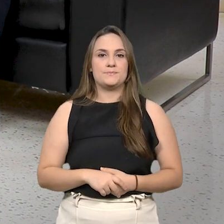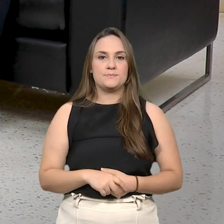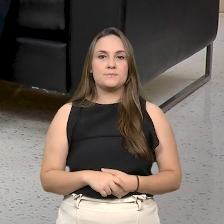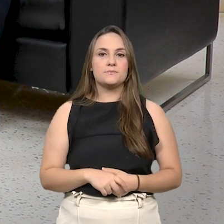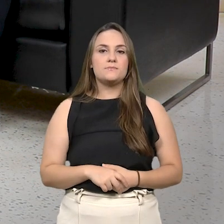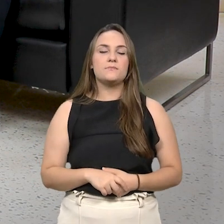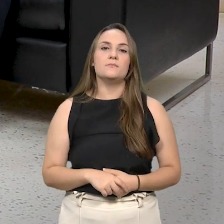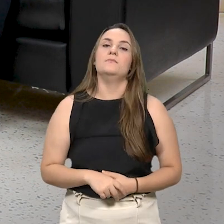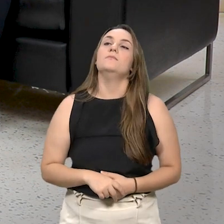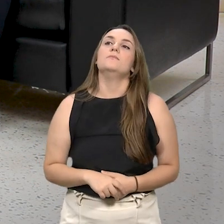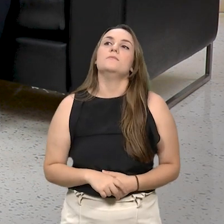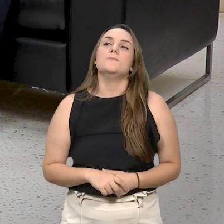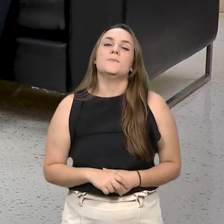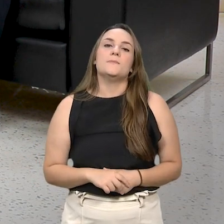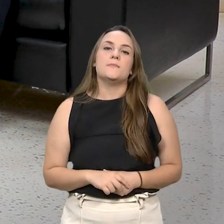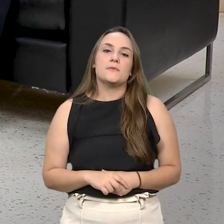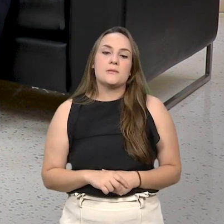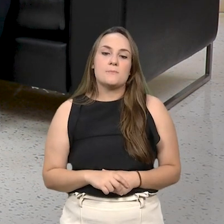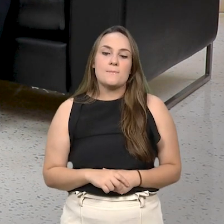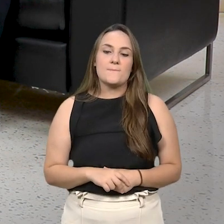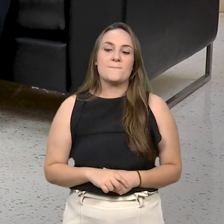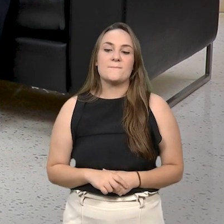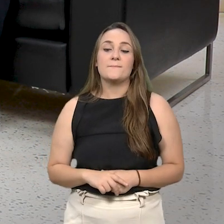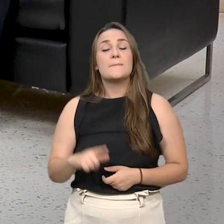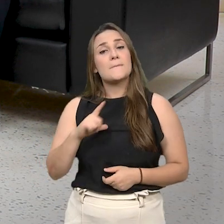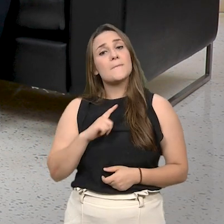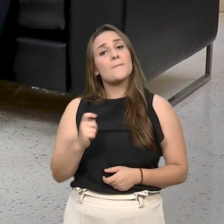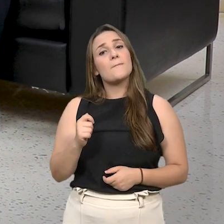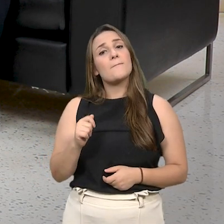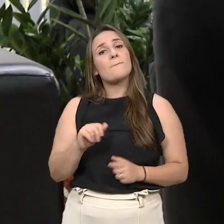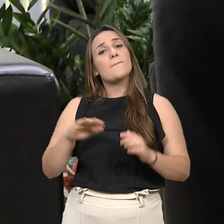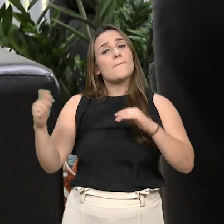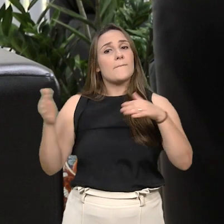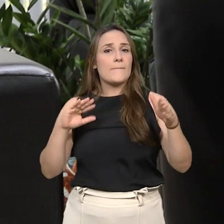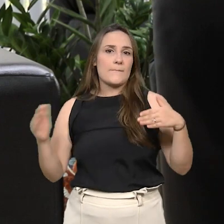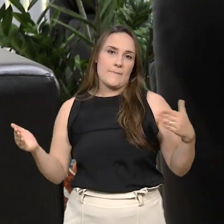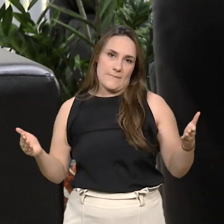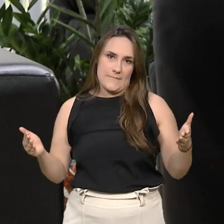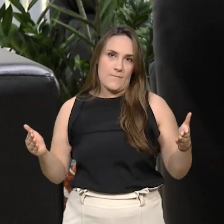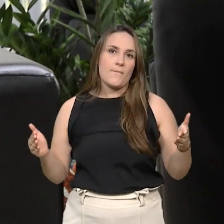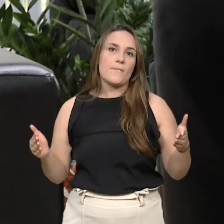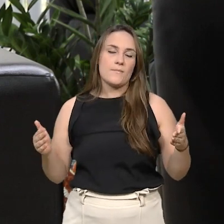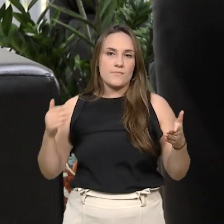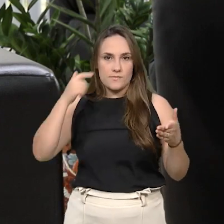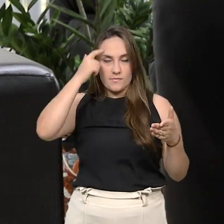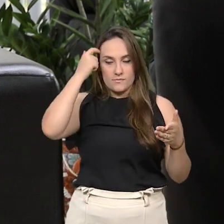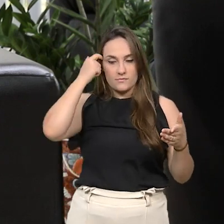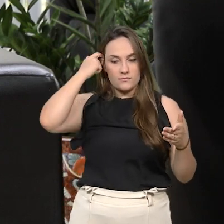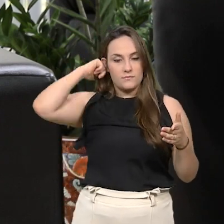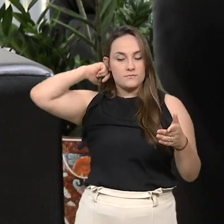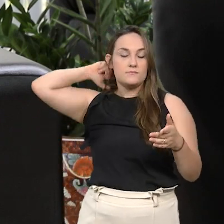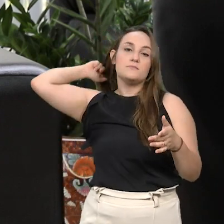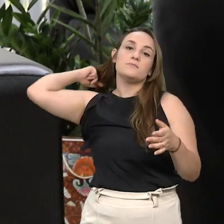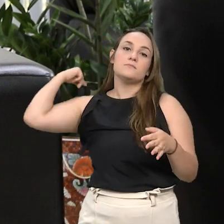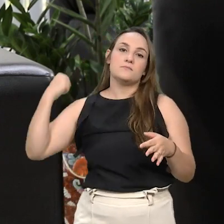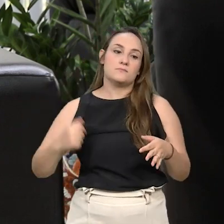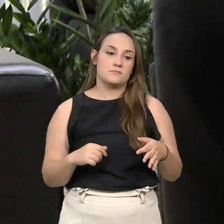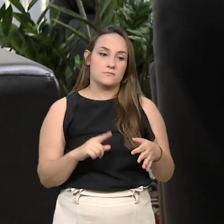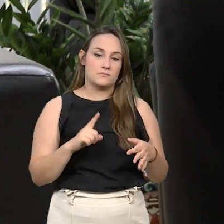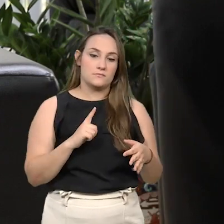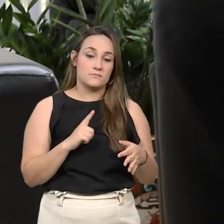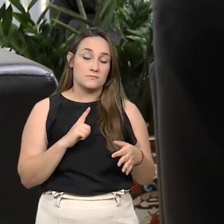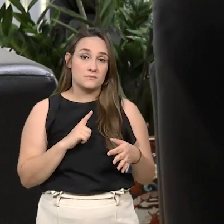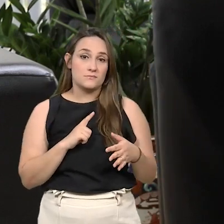Eletrônicos, estando um número muito pequeno fora, por suas características, algumas similitudes, alguns pontos